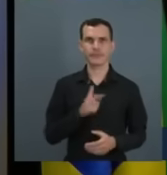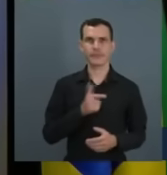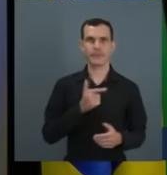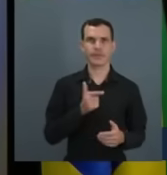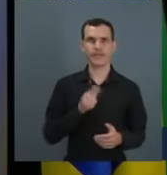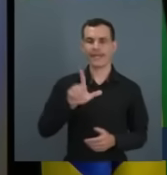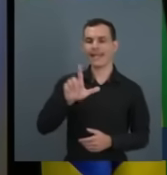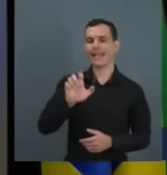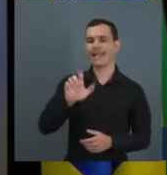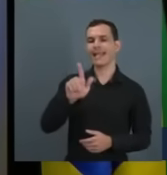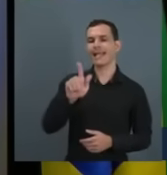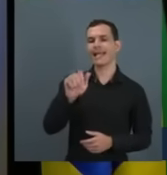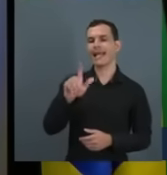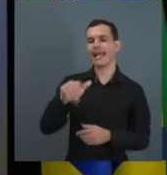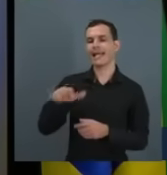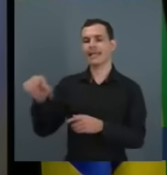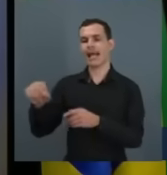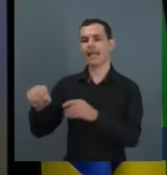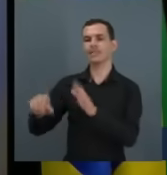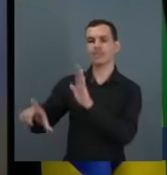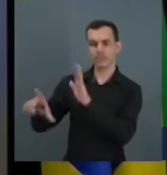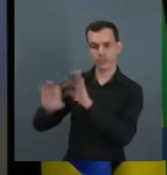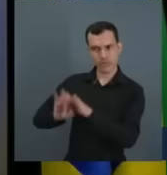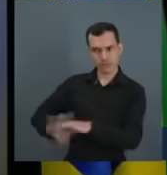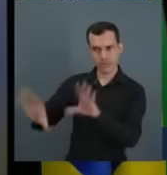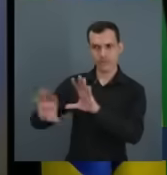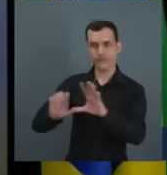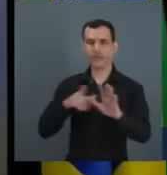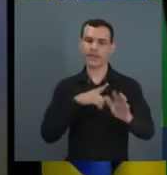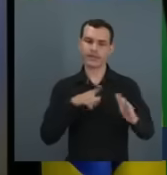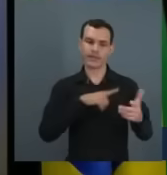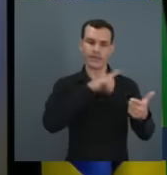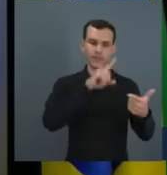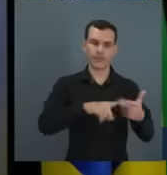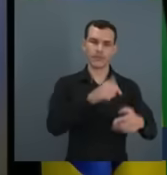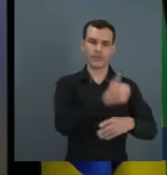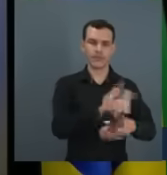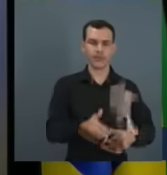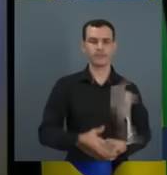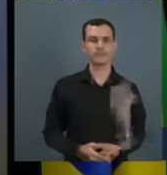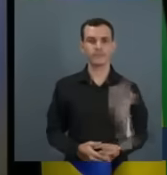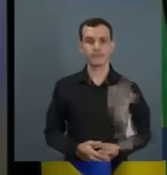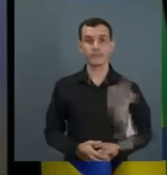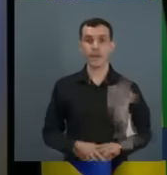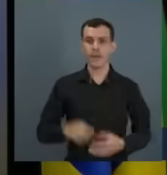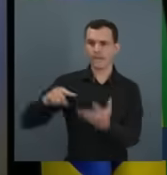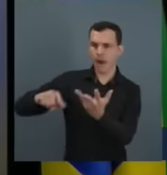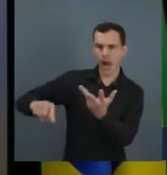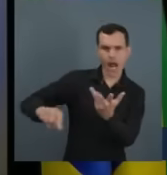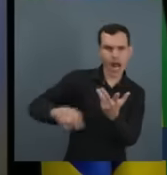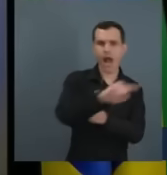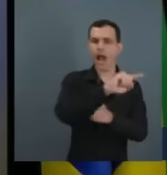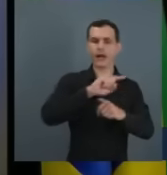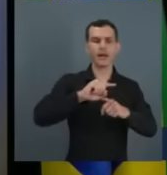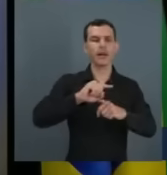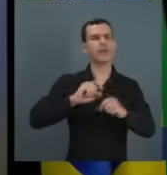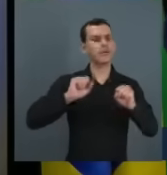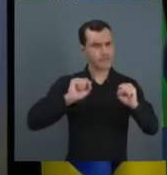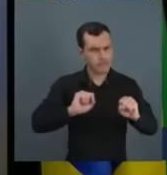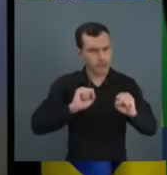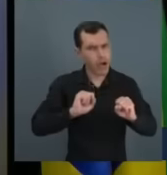e moralidade. Abro aspas. Todas as coisas me são lícitas, mas